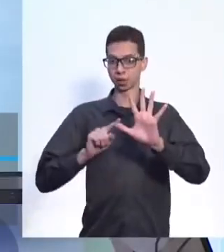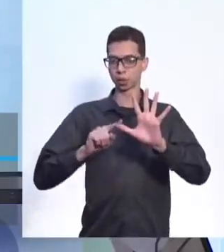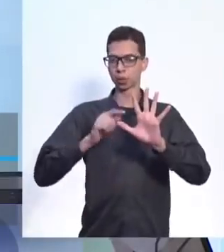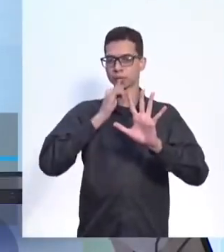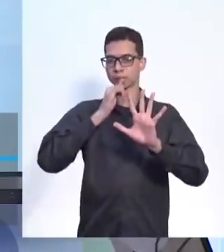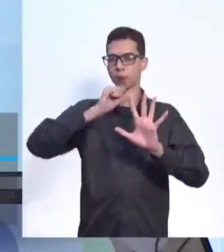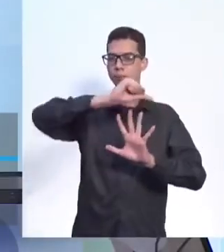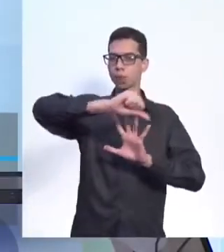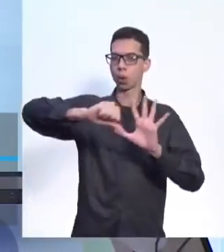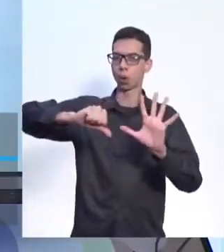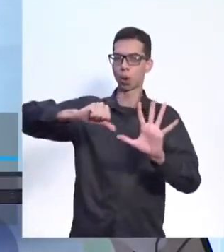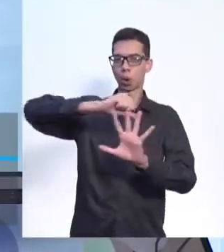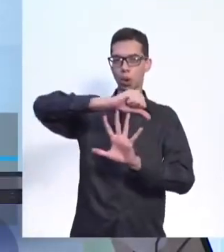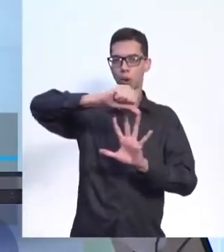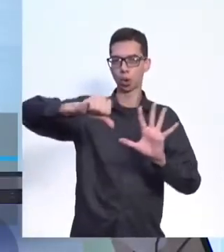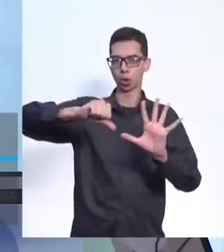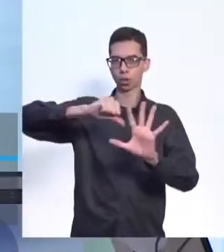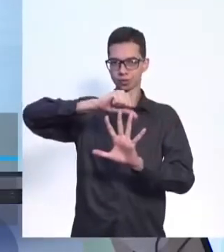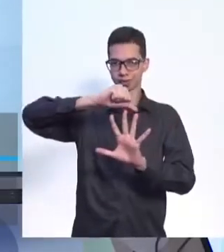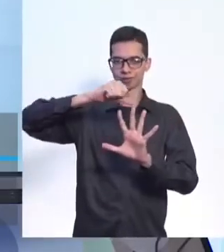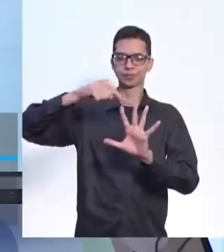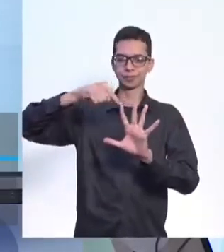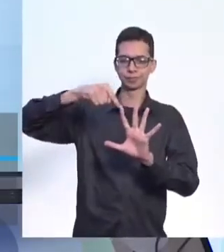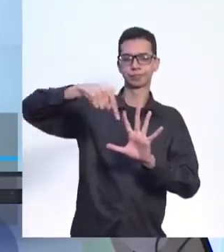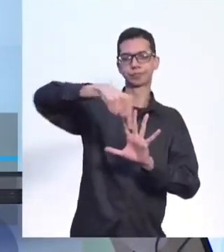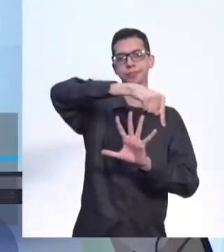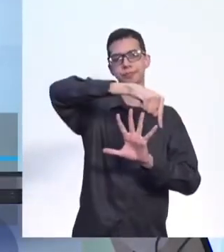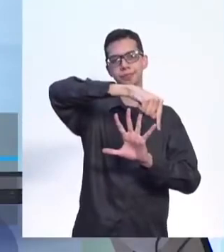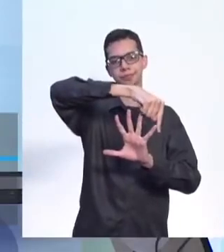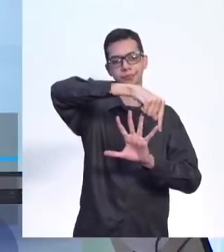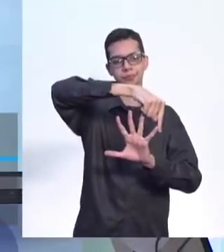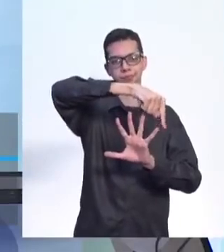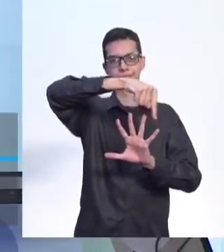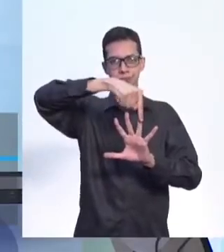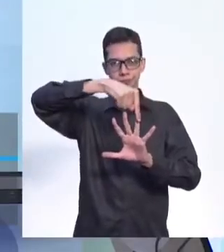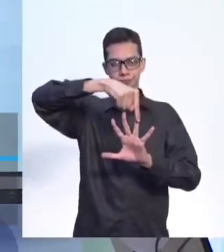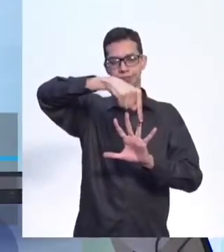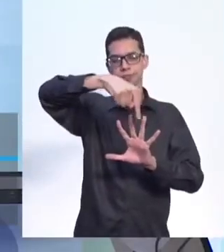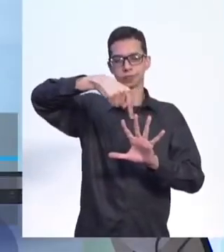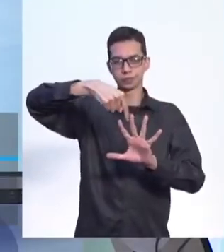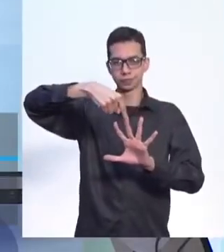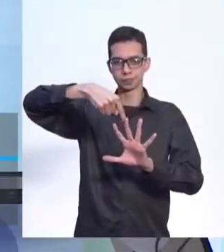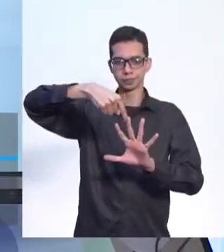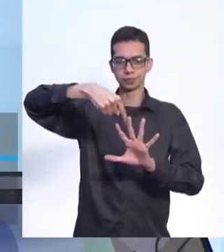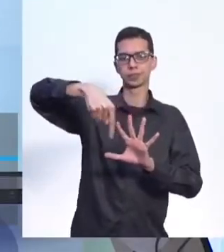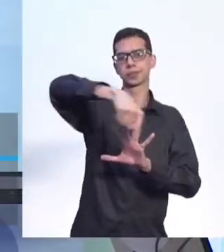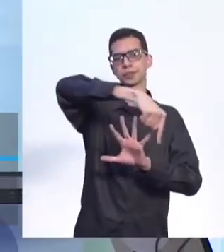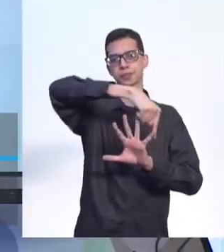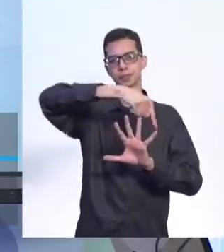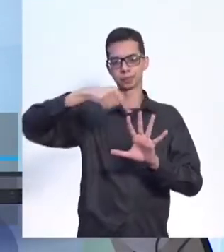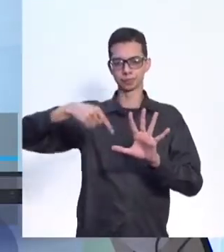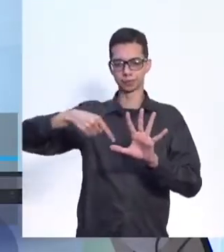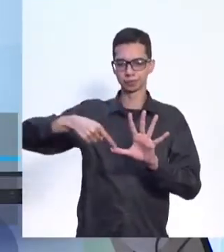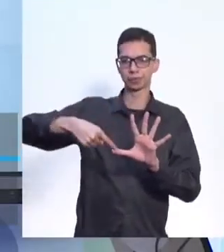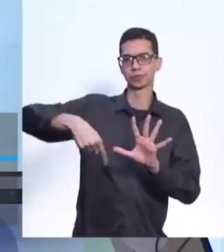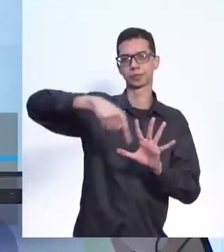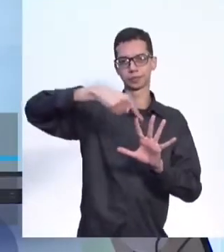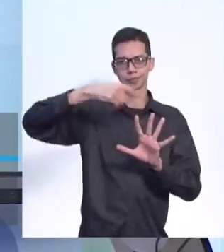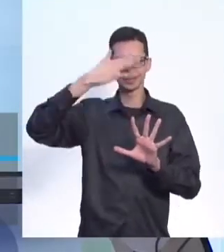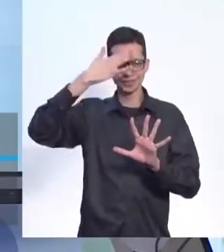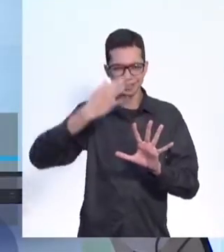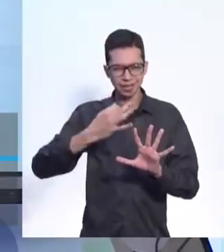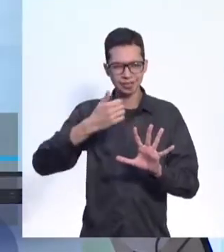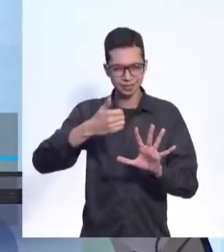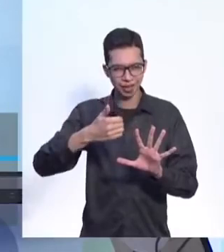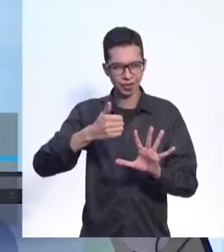5 pessoas. E agora, pessoal, ficou mais claro? Vocês entenderam? Muito bem. Então, vamos